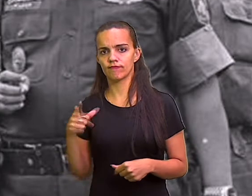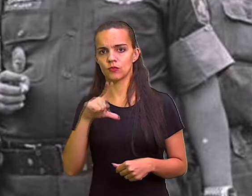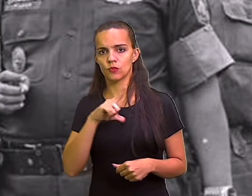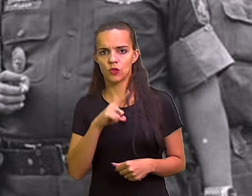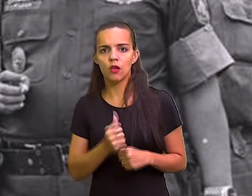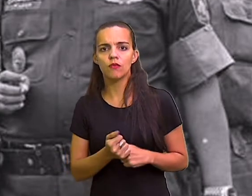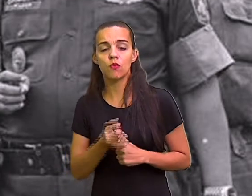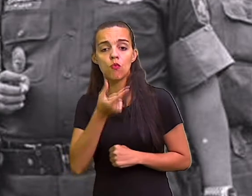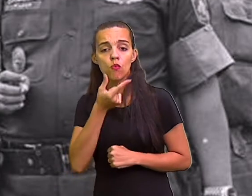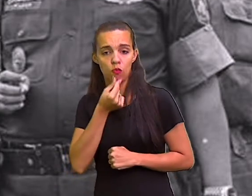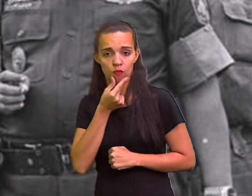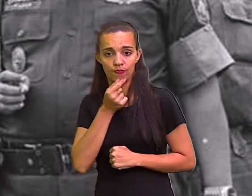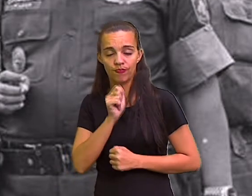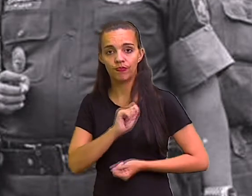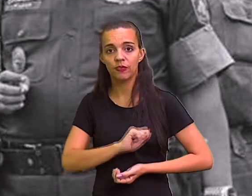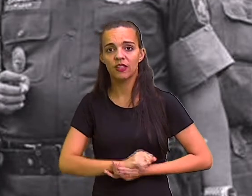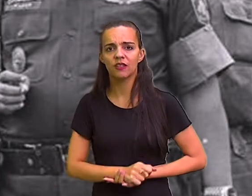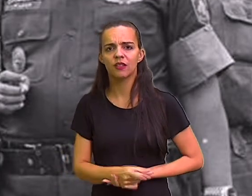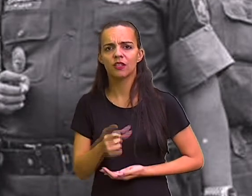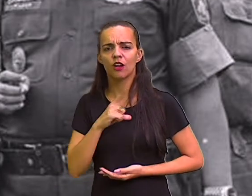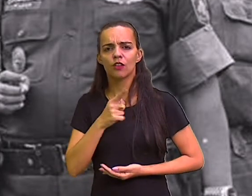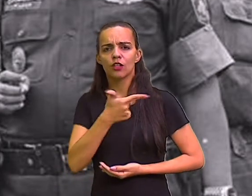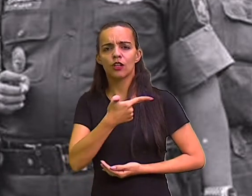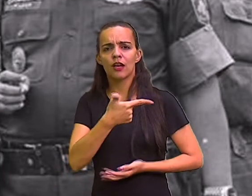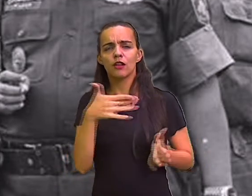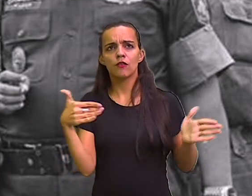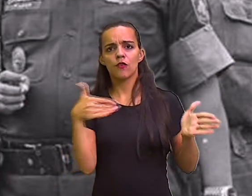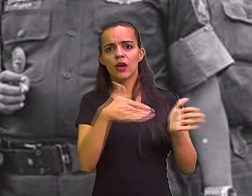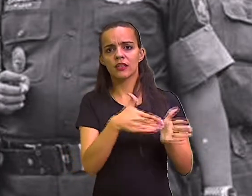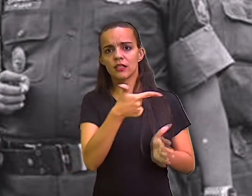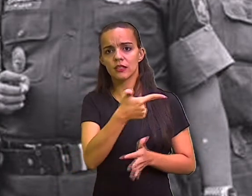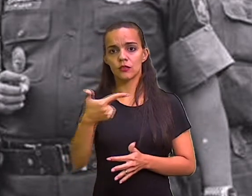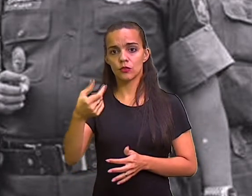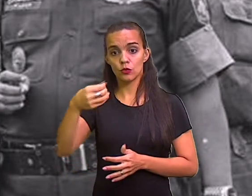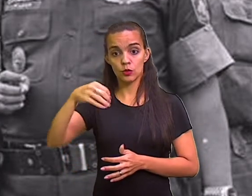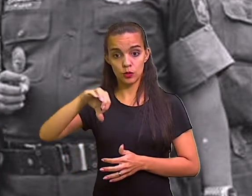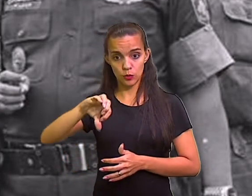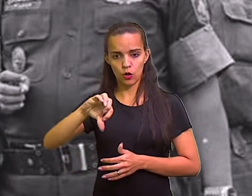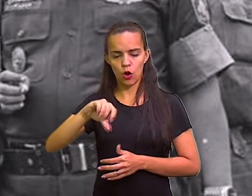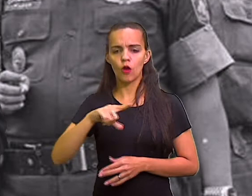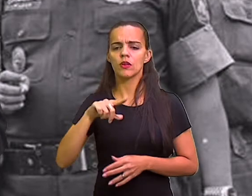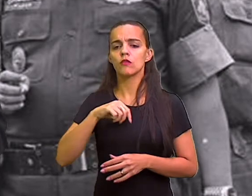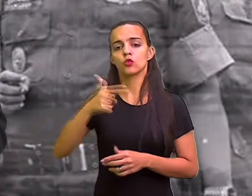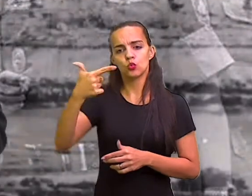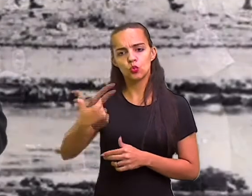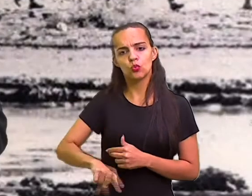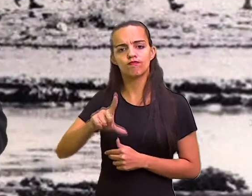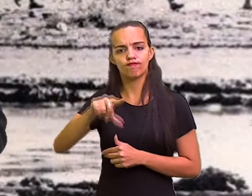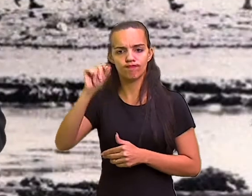Bambam Yudhoyono, que em 2009 foi reeleito para um segundo mandato.